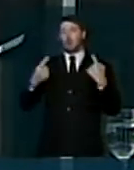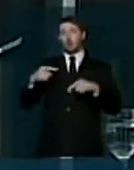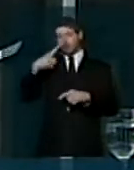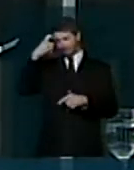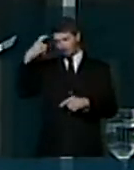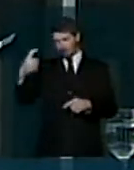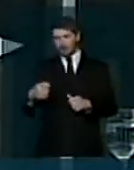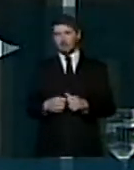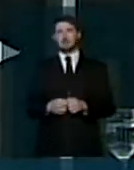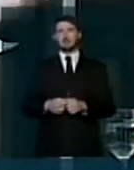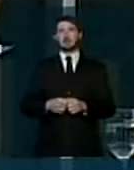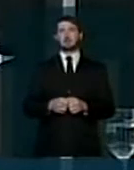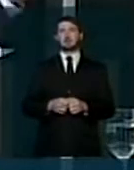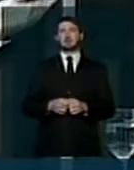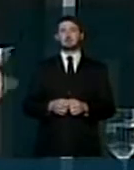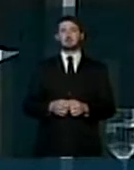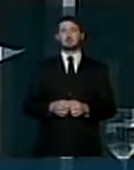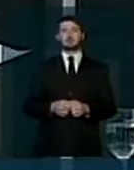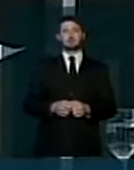e à criminalidade